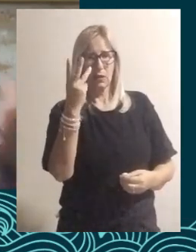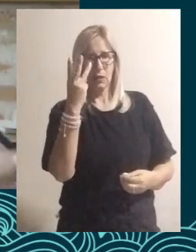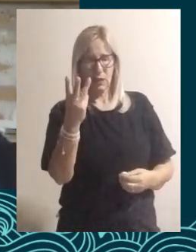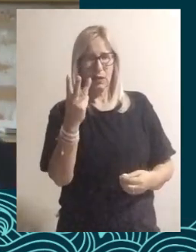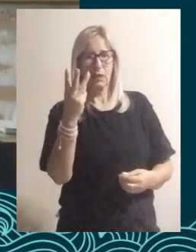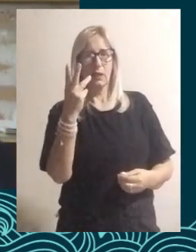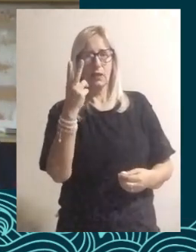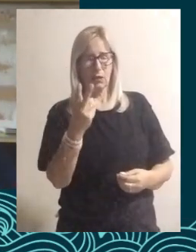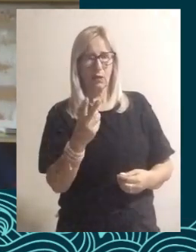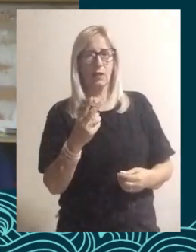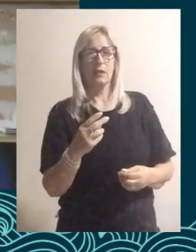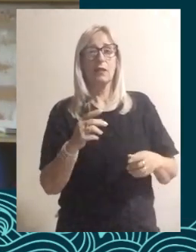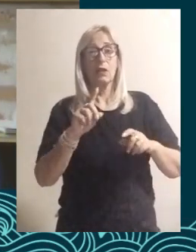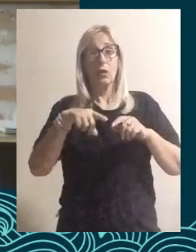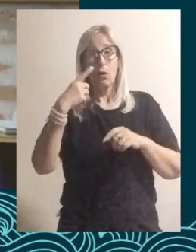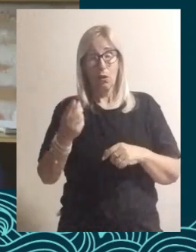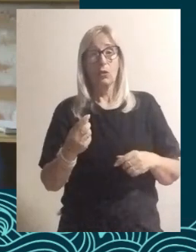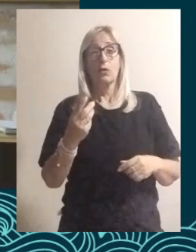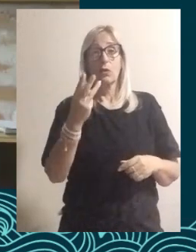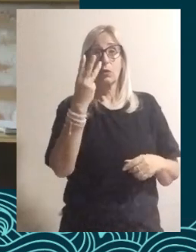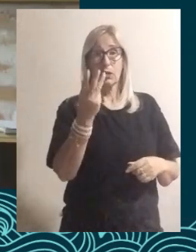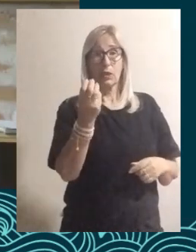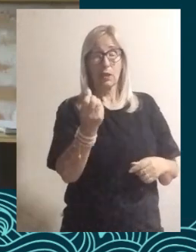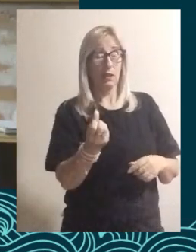32 e um filho com 36. Então, assim,